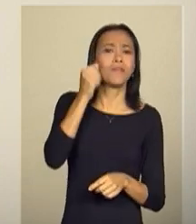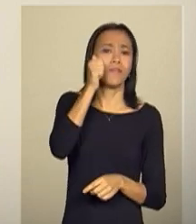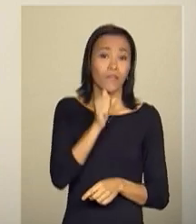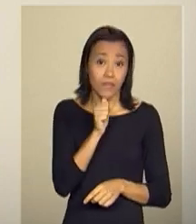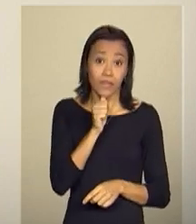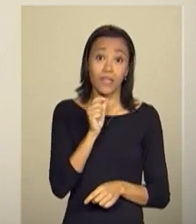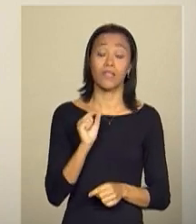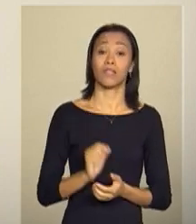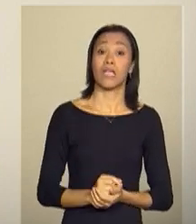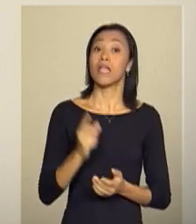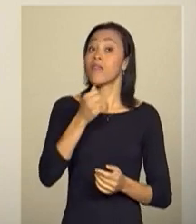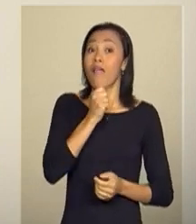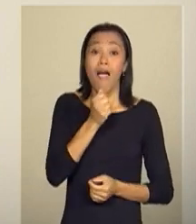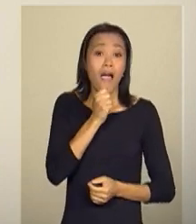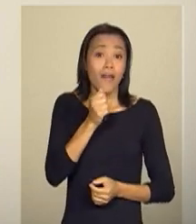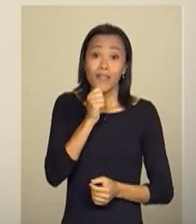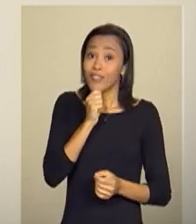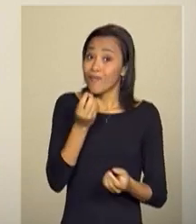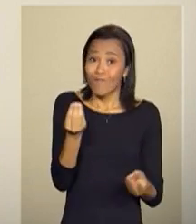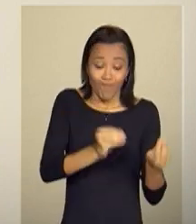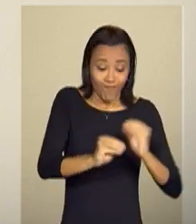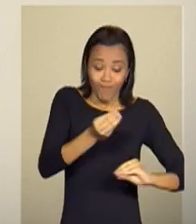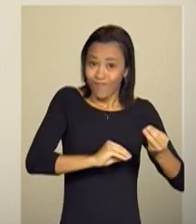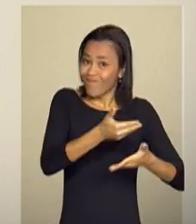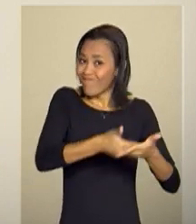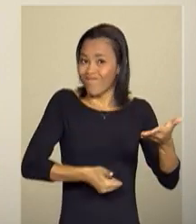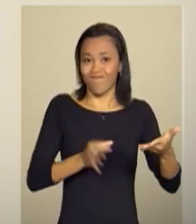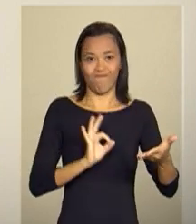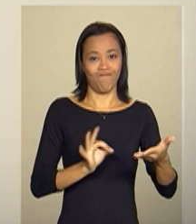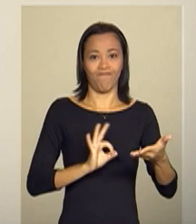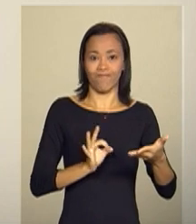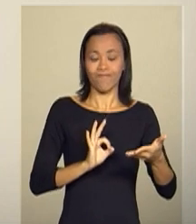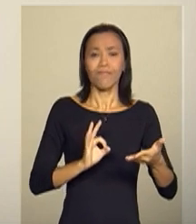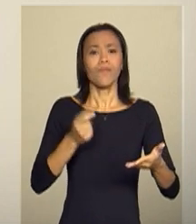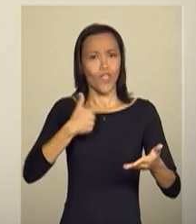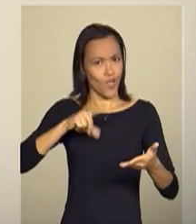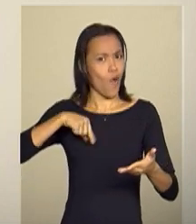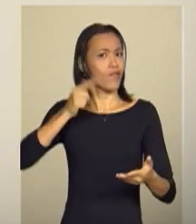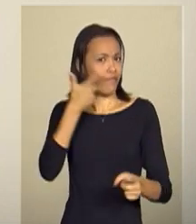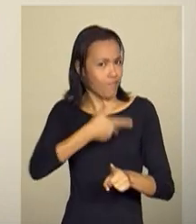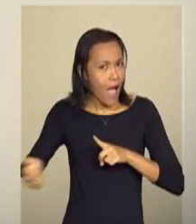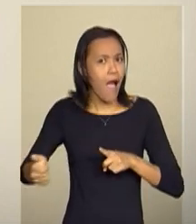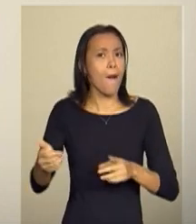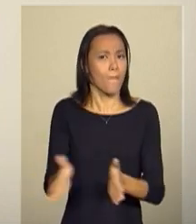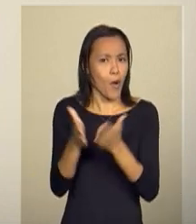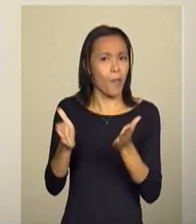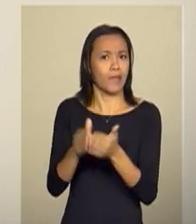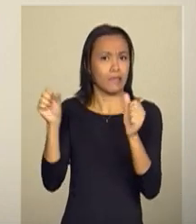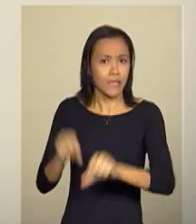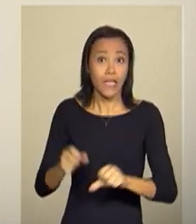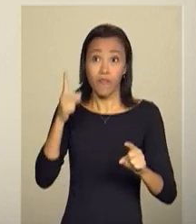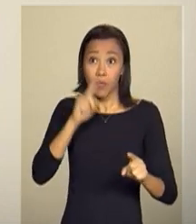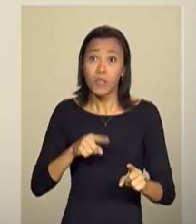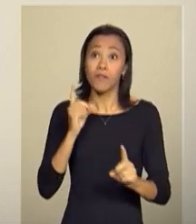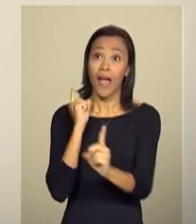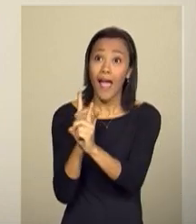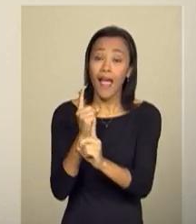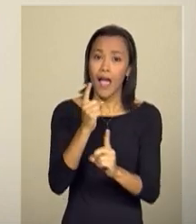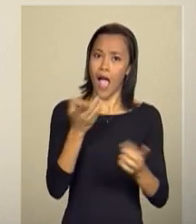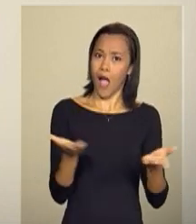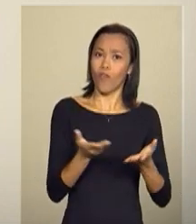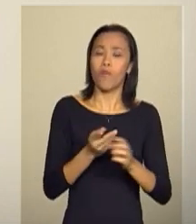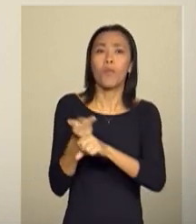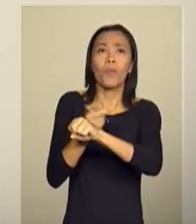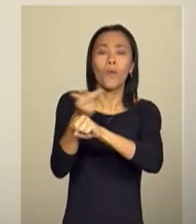as brasileiras que ainda não estão nos nossos cadastros vencemos a pobreza extrema visível e agora vamos